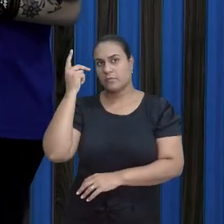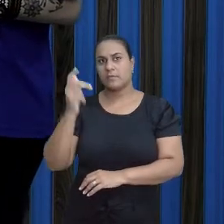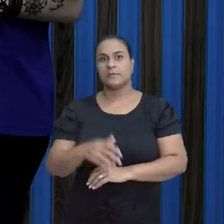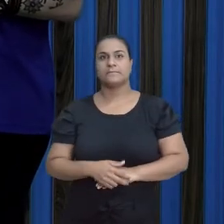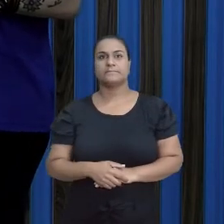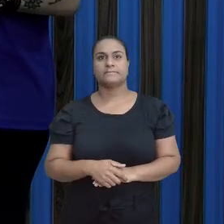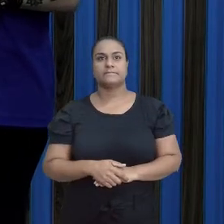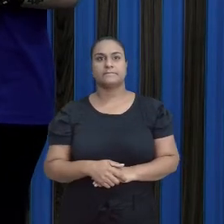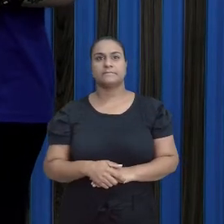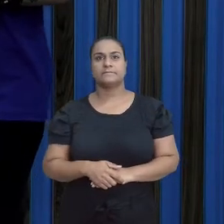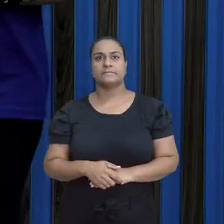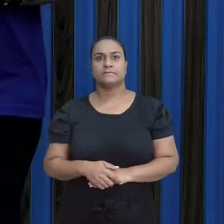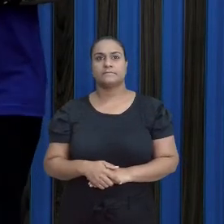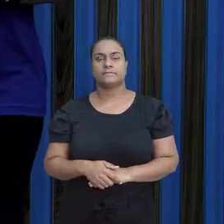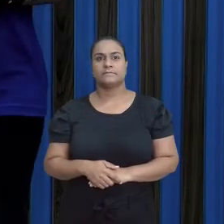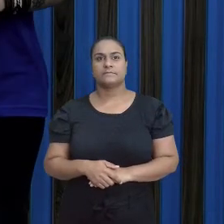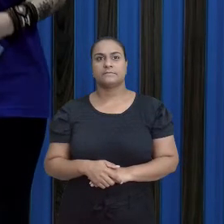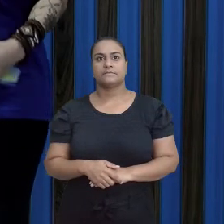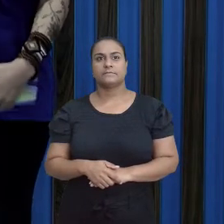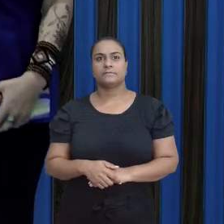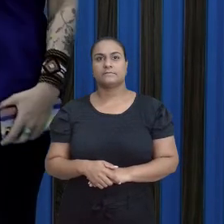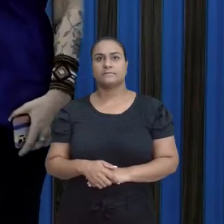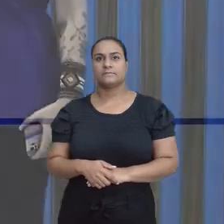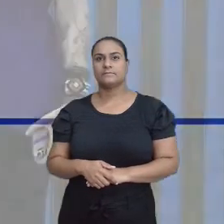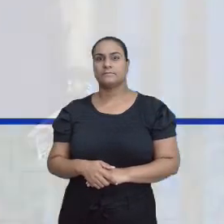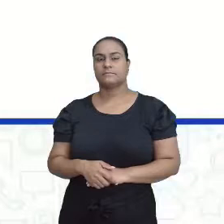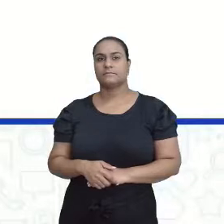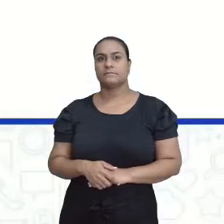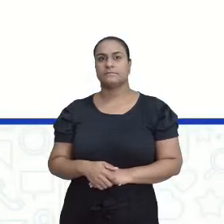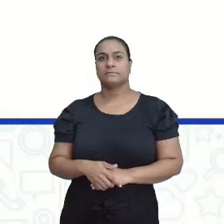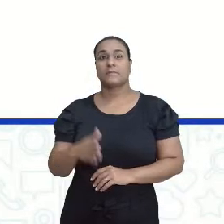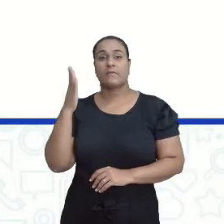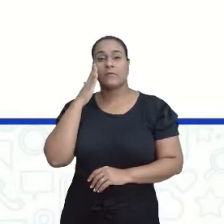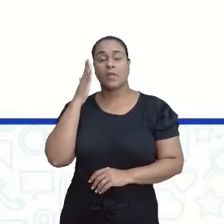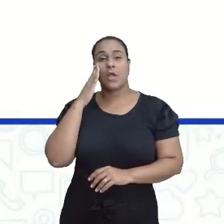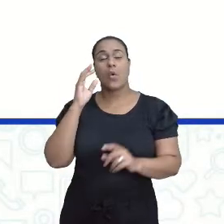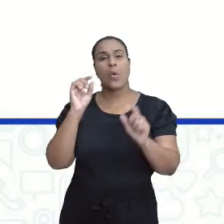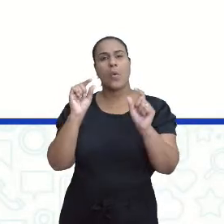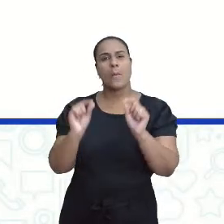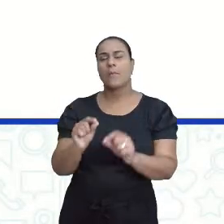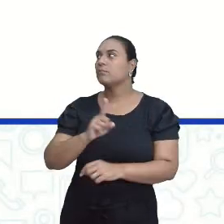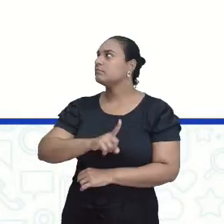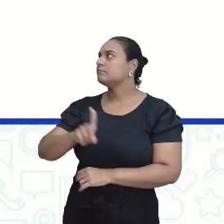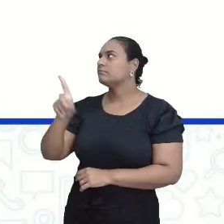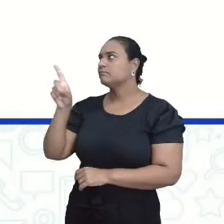neles, ok? Então aí, o órgão, vamos entender um pouco, né, o que é esse